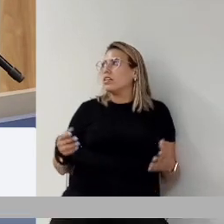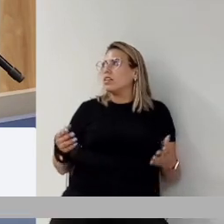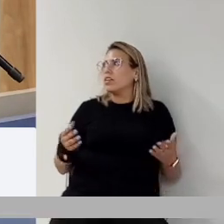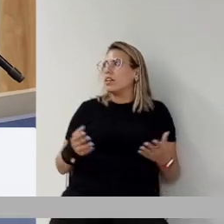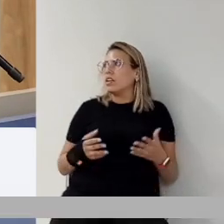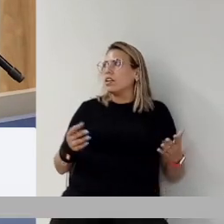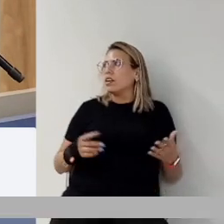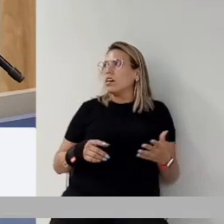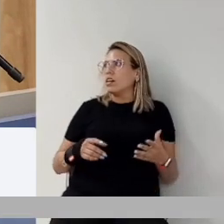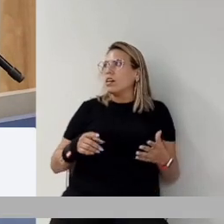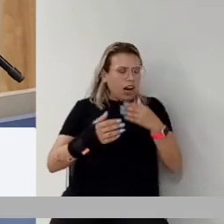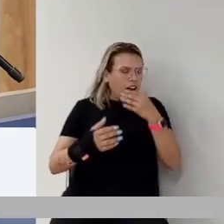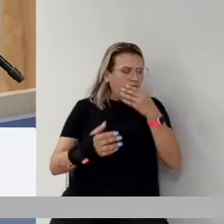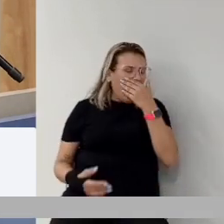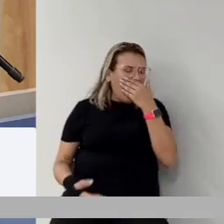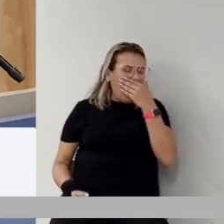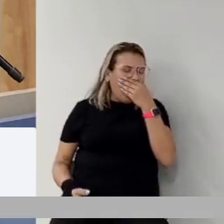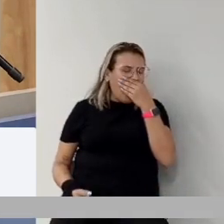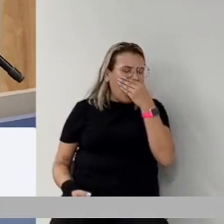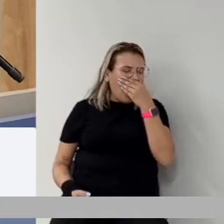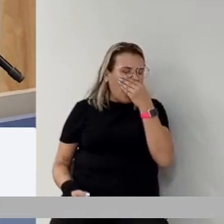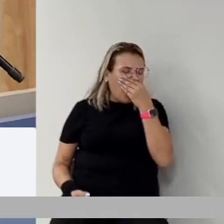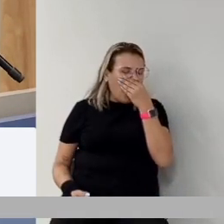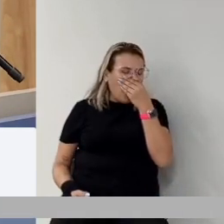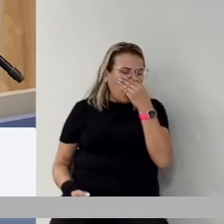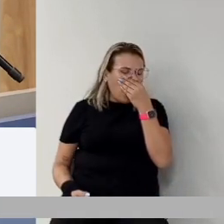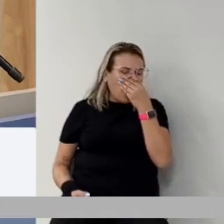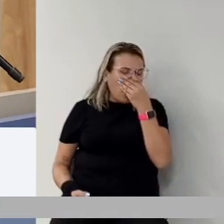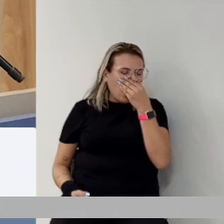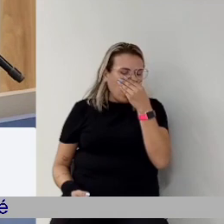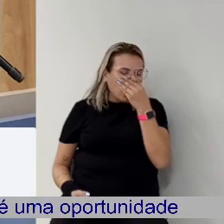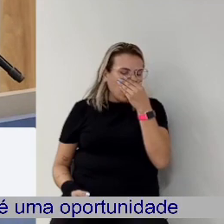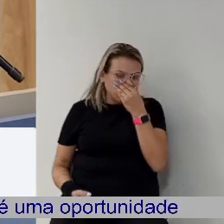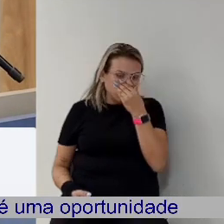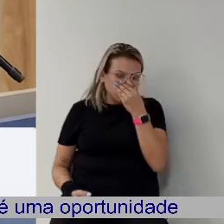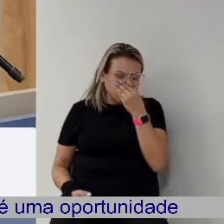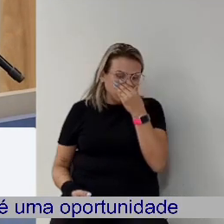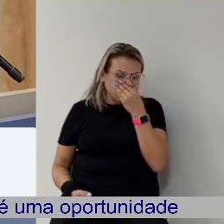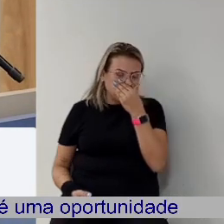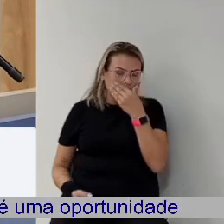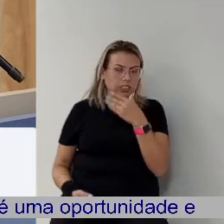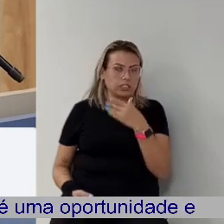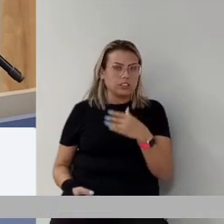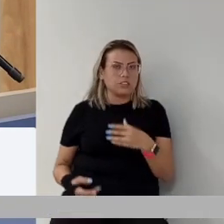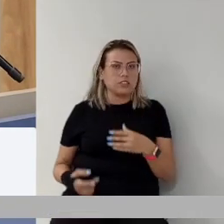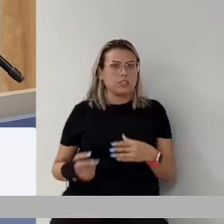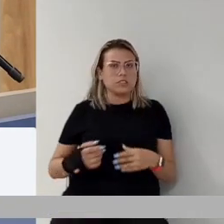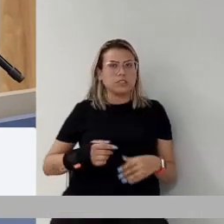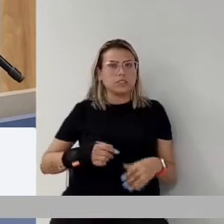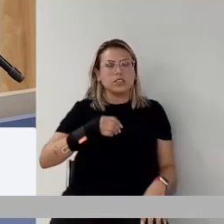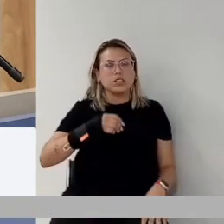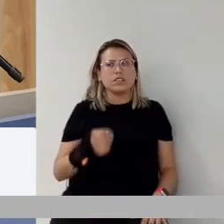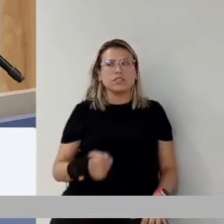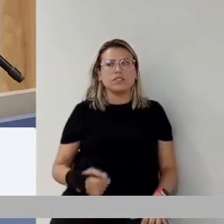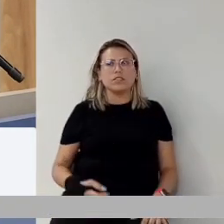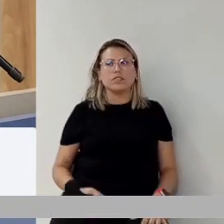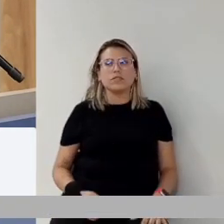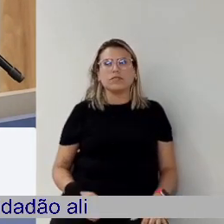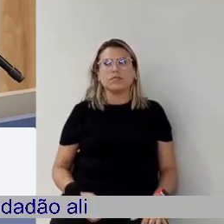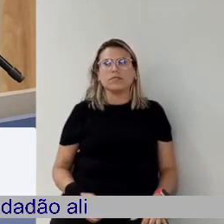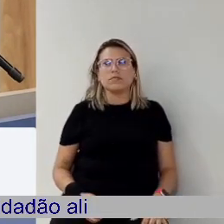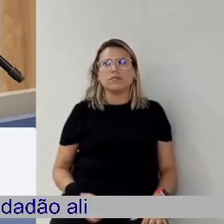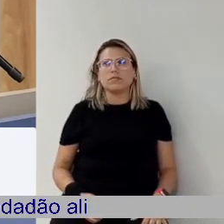primeira etapa Isso aqui é uma oportunidade de botar a comida na mesa do pobre cidadão ali